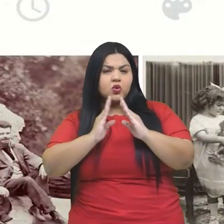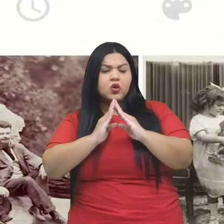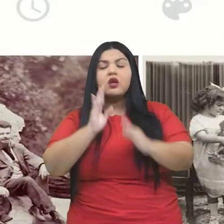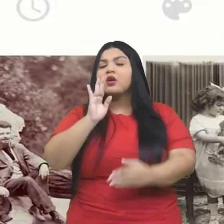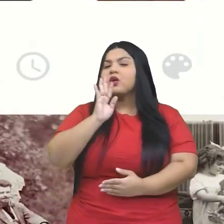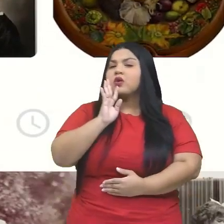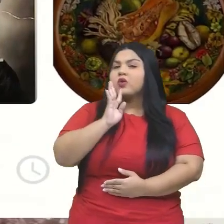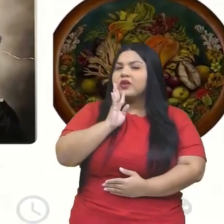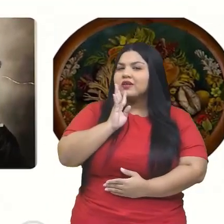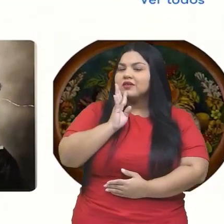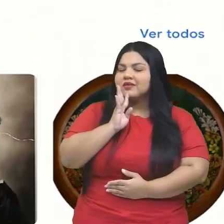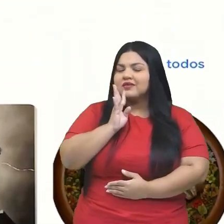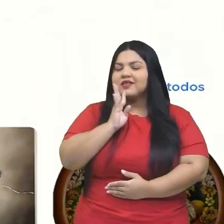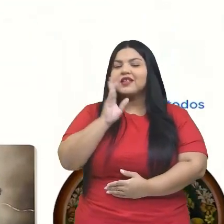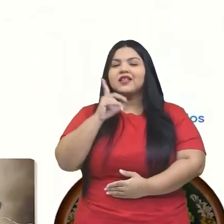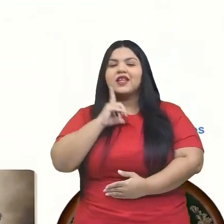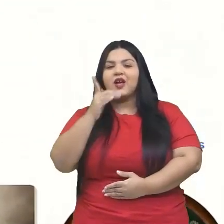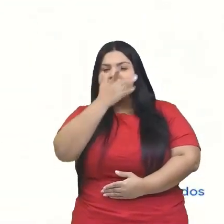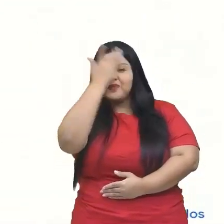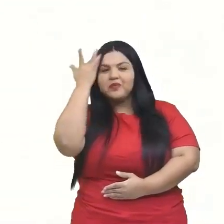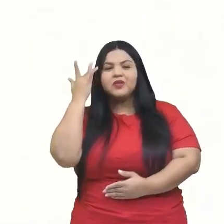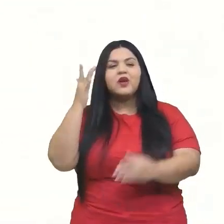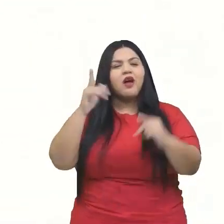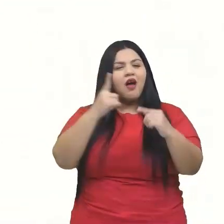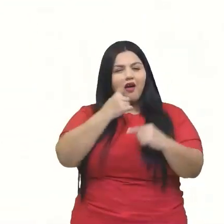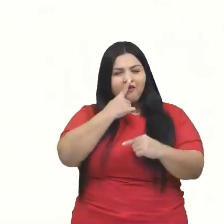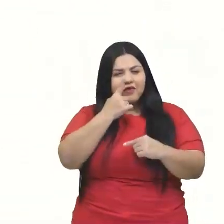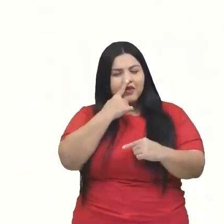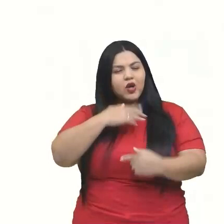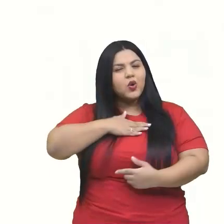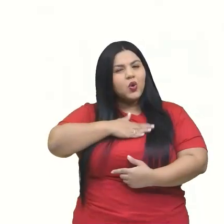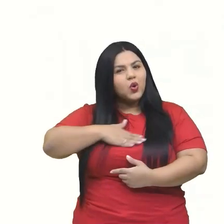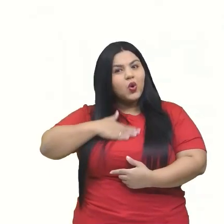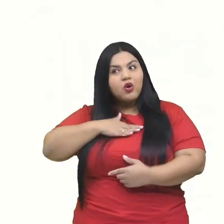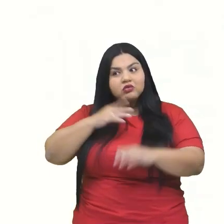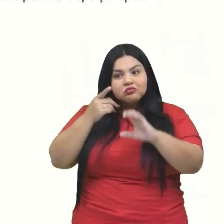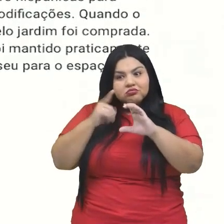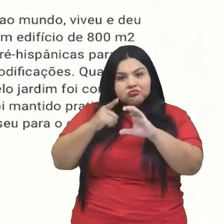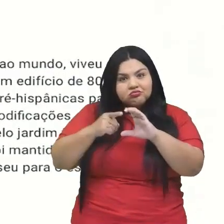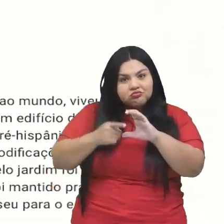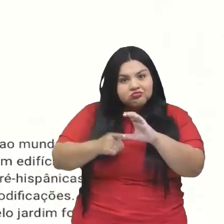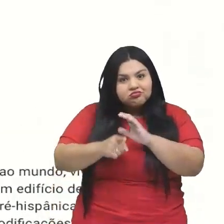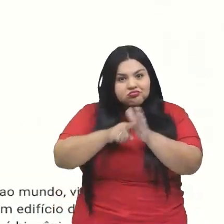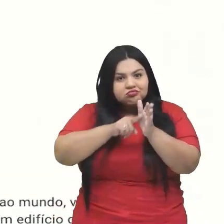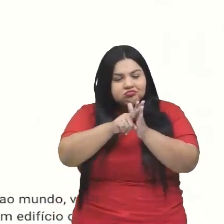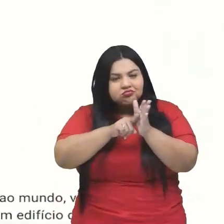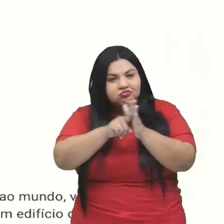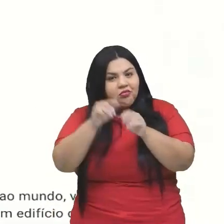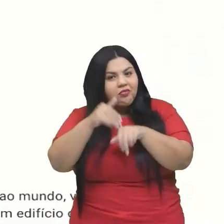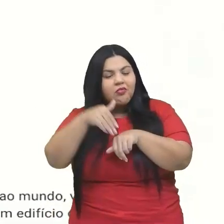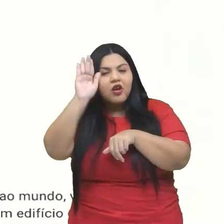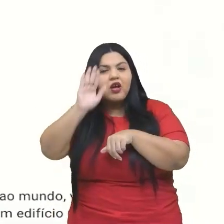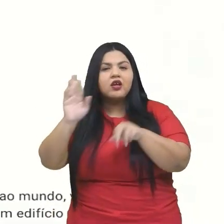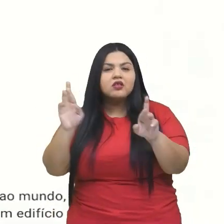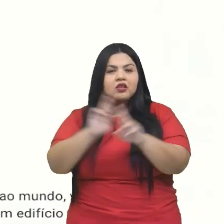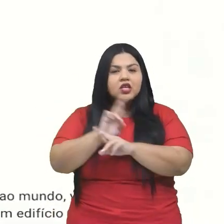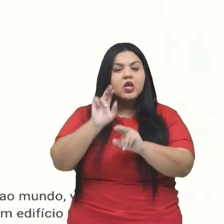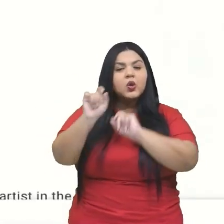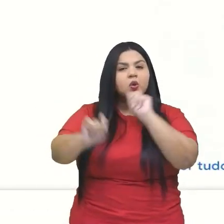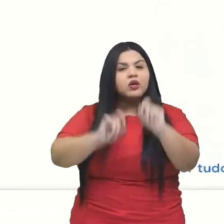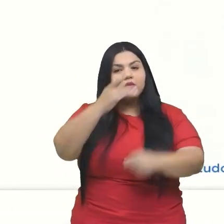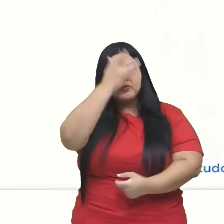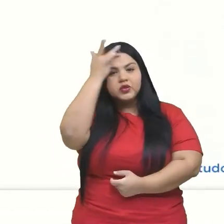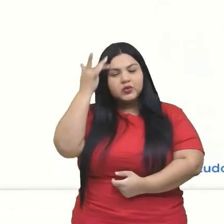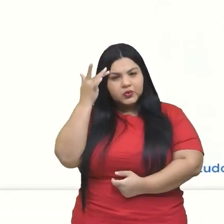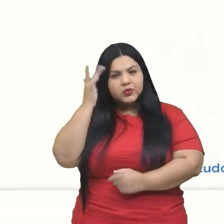mais afinidade, que gosta e acaba se aprofundando muito mais em relação àquele artista em